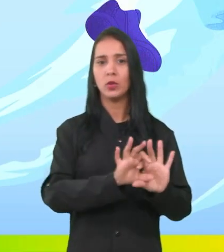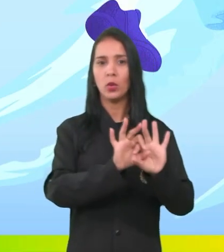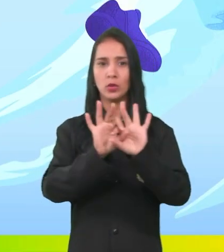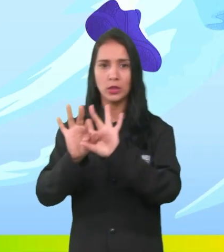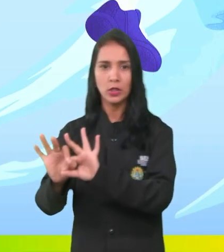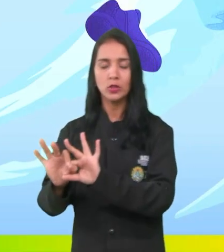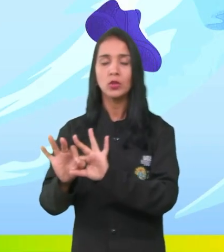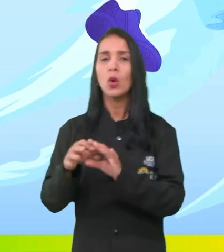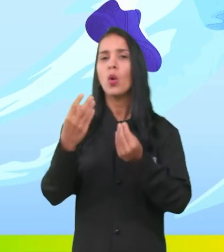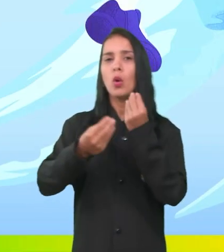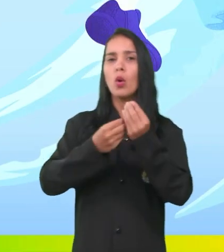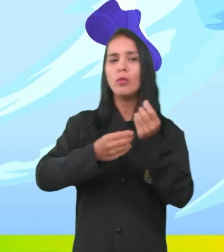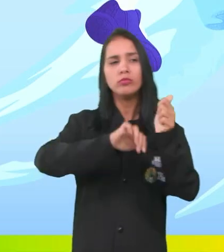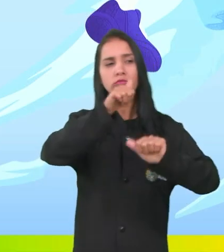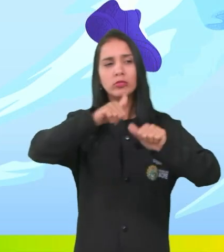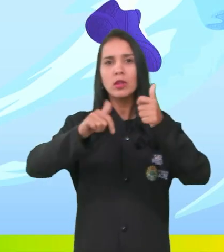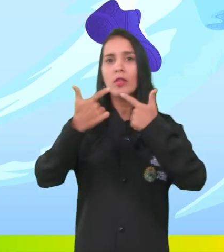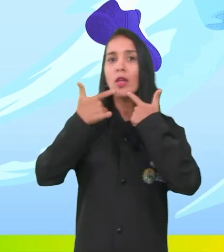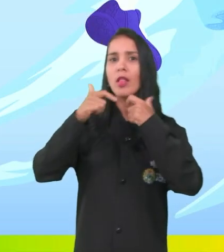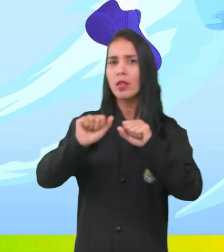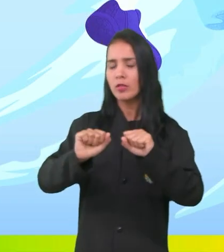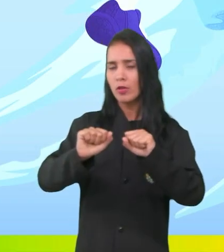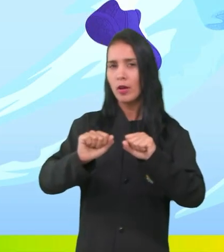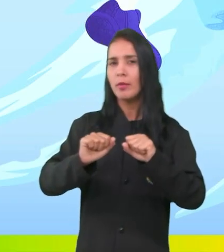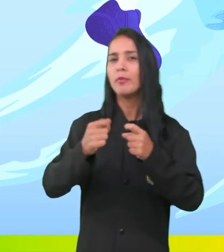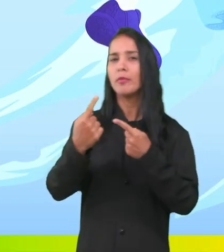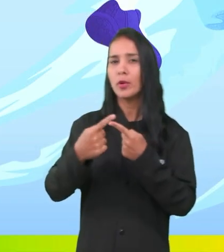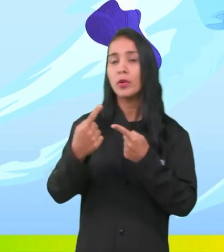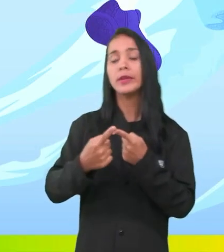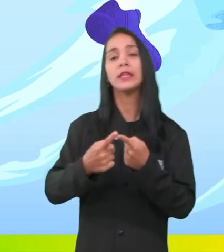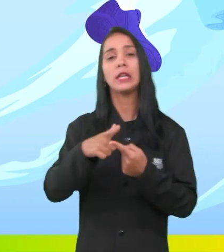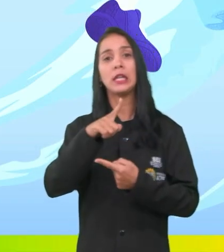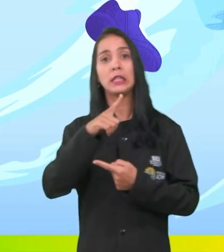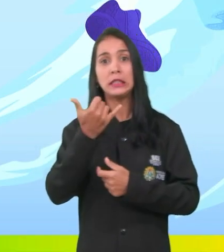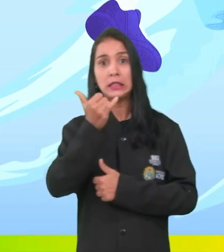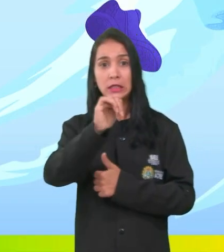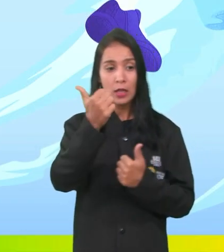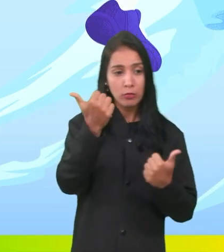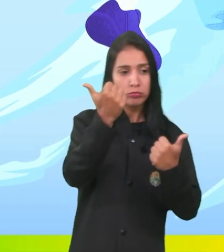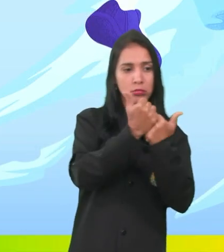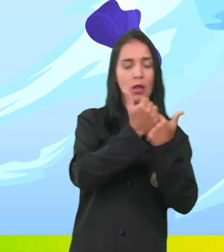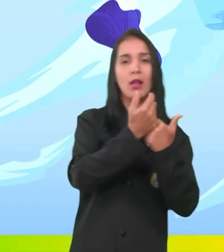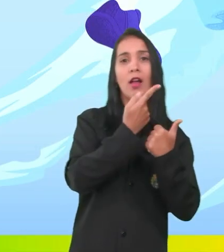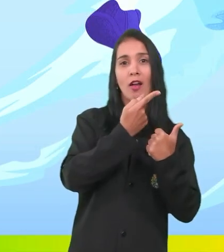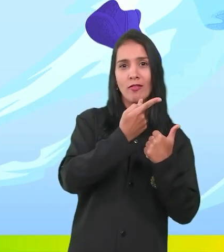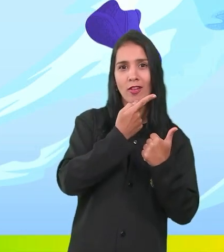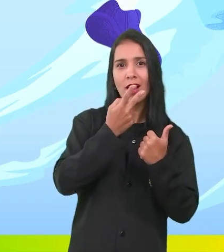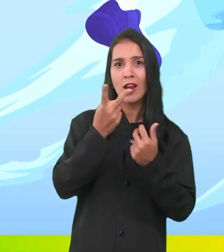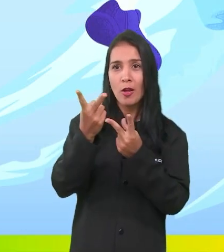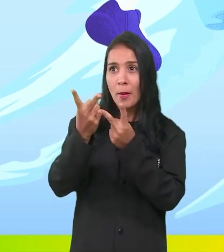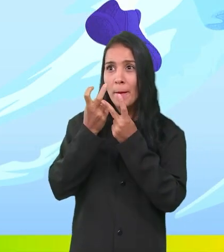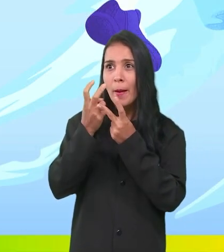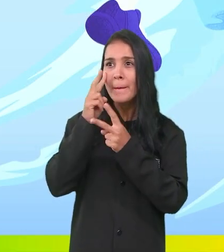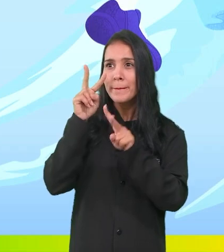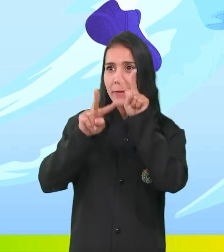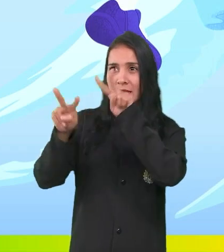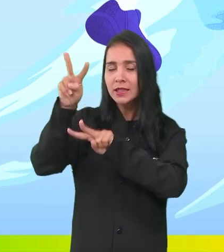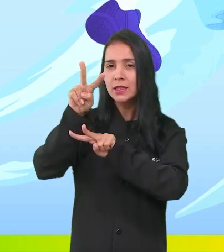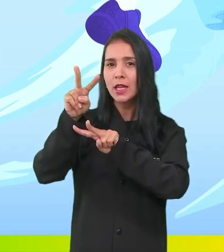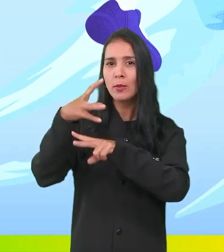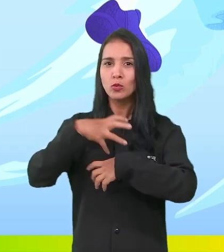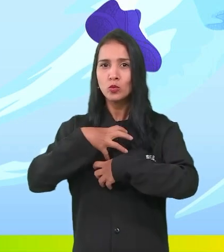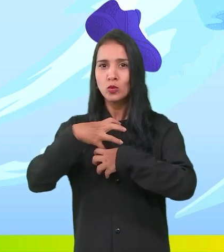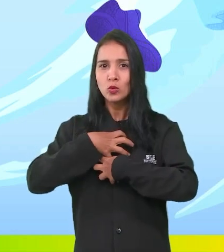da linguagem corporal é fundamental porque substitui totalmente a fala, tornando desnecessário o uso de palavras nas